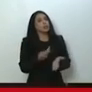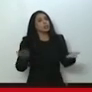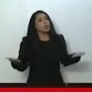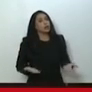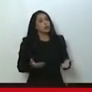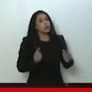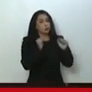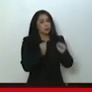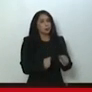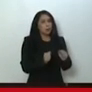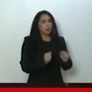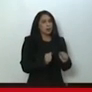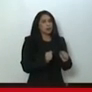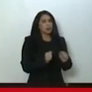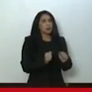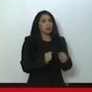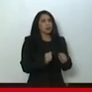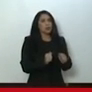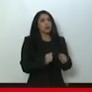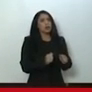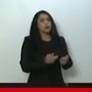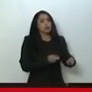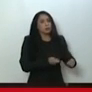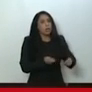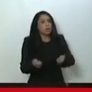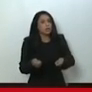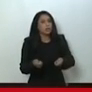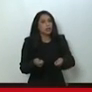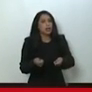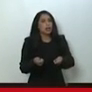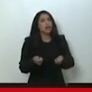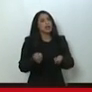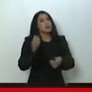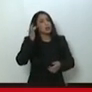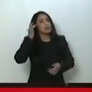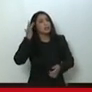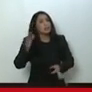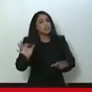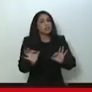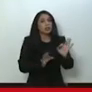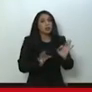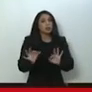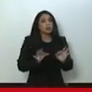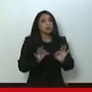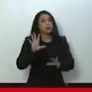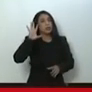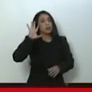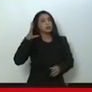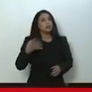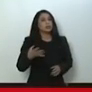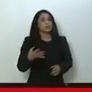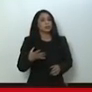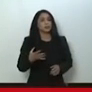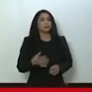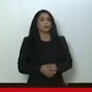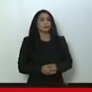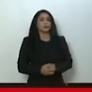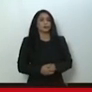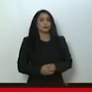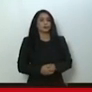posso mandar se preferir versão atual por aqui para facilitar preparo de decisão